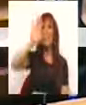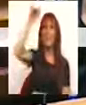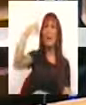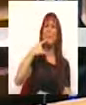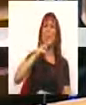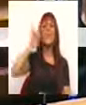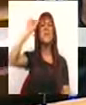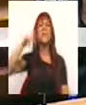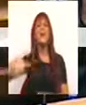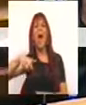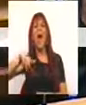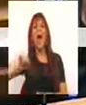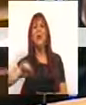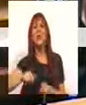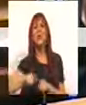pergunta é